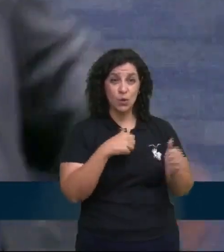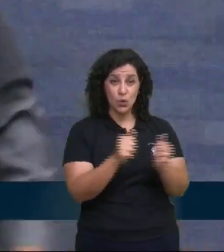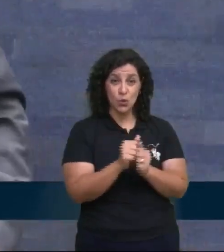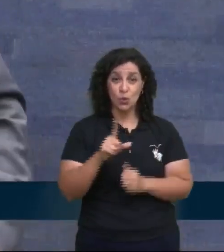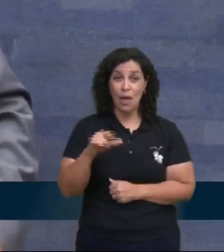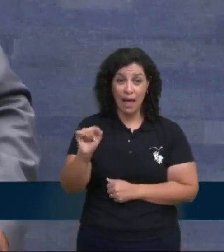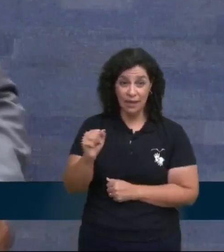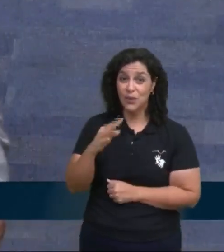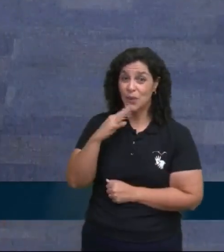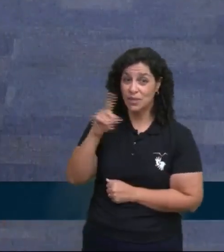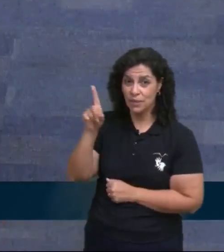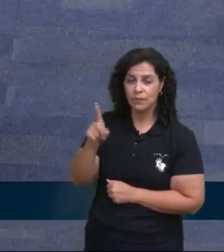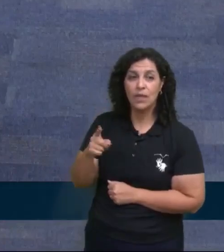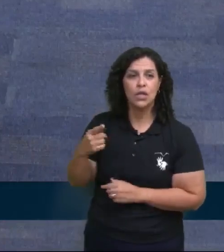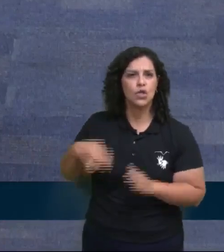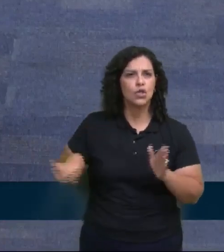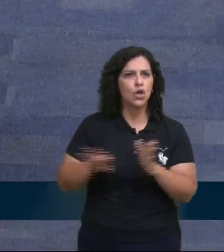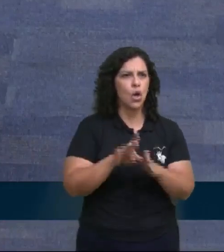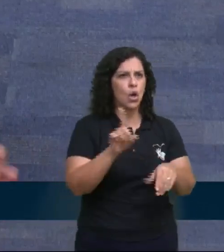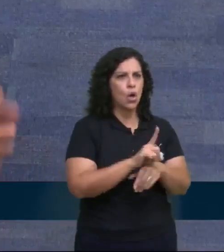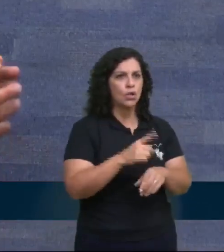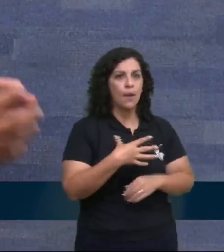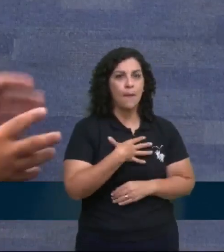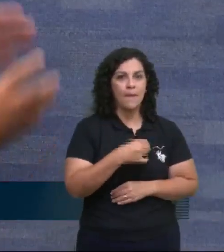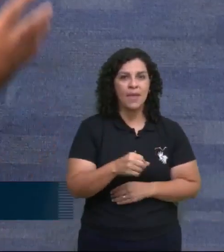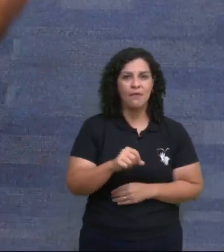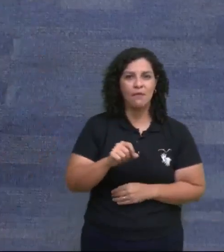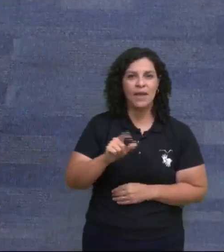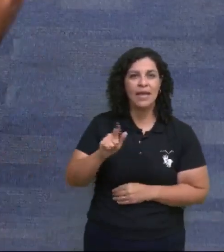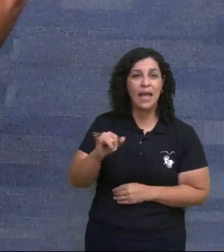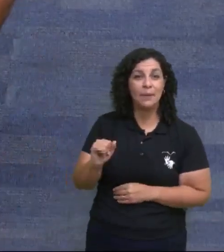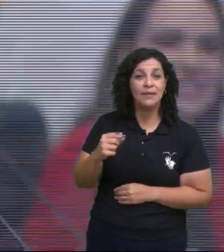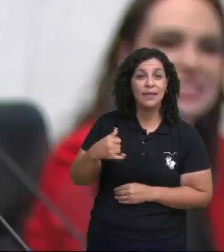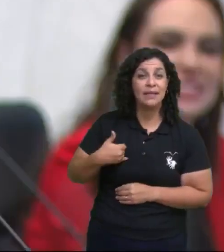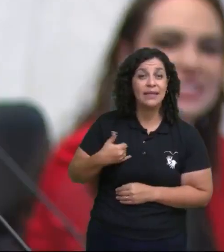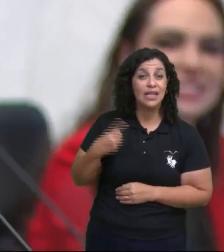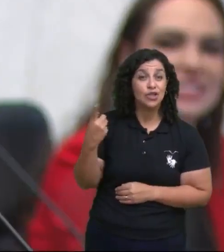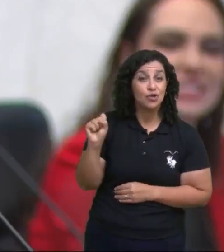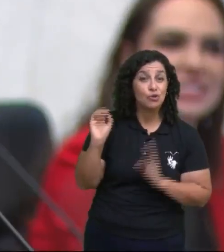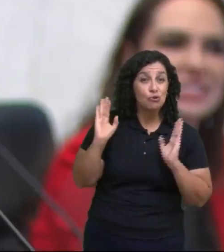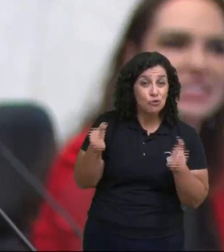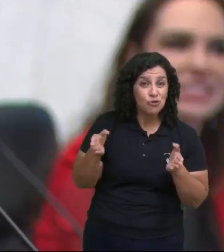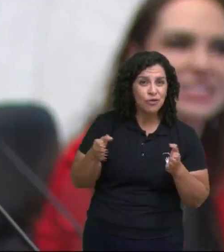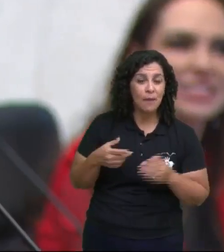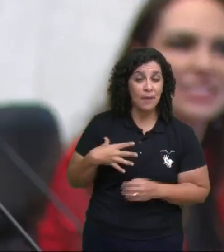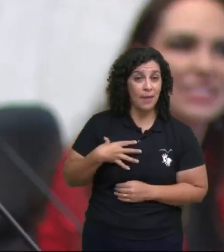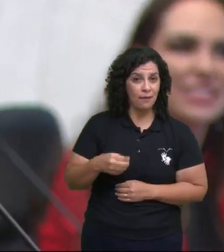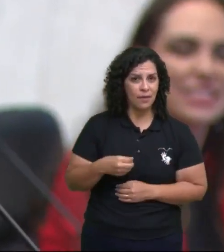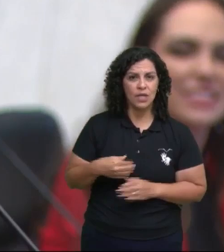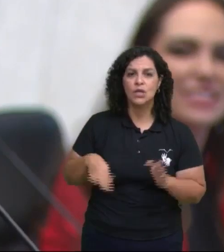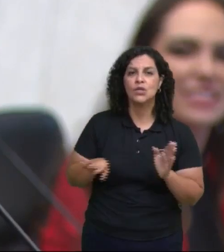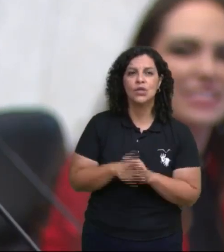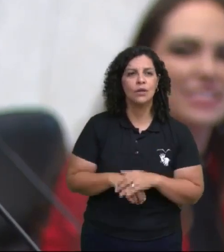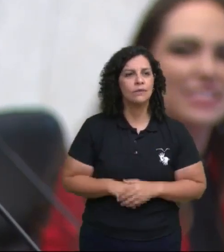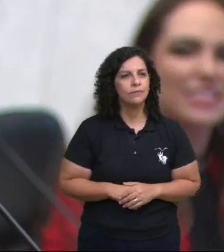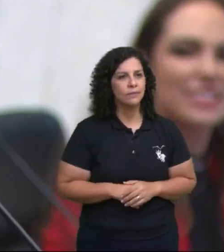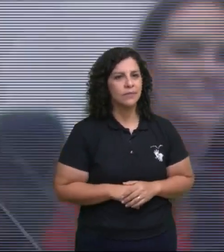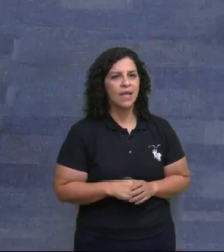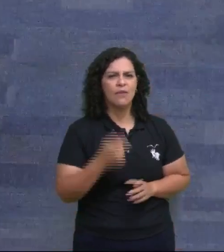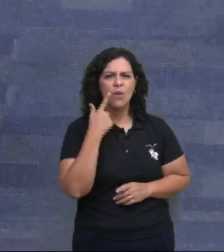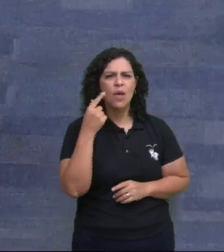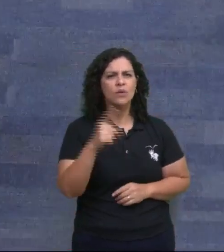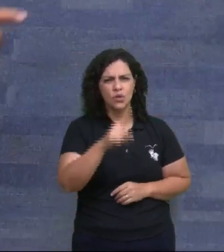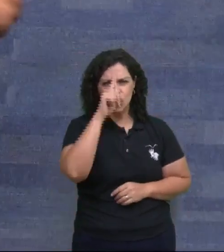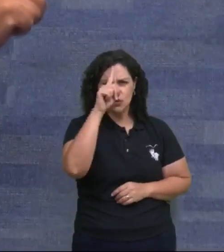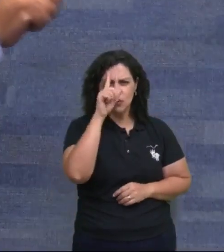conheceu. Ele entrou na loja, a minha filha Gabriele, que tem um menino de 18 anos hoje. Ele chegou lá, aí ele falou, eu tive uma